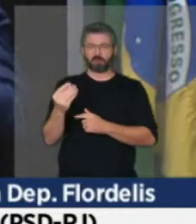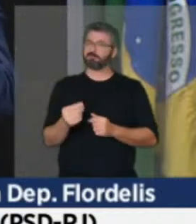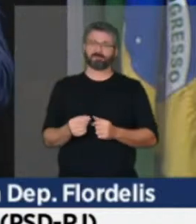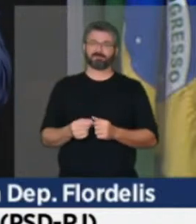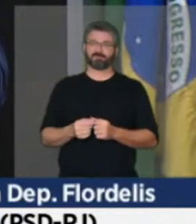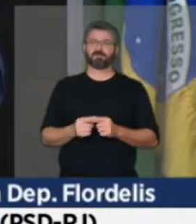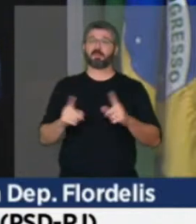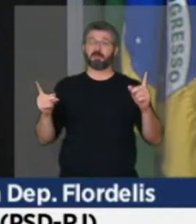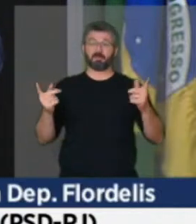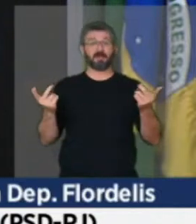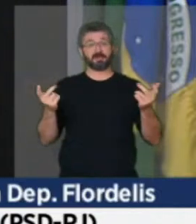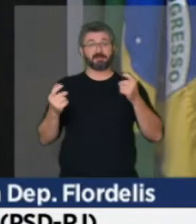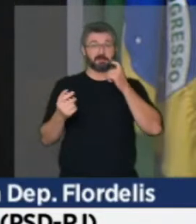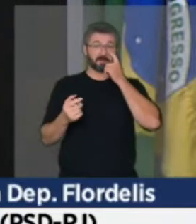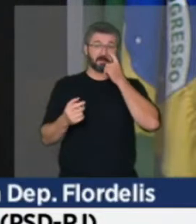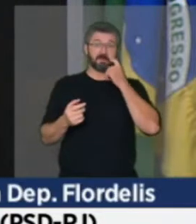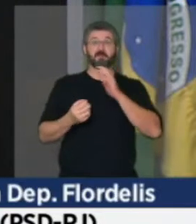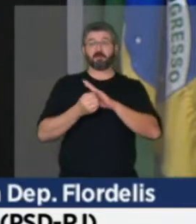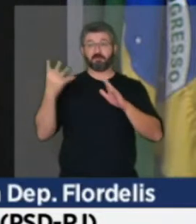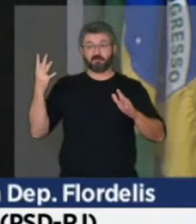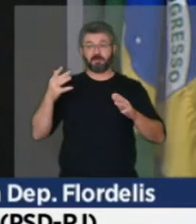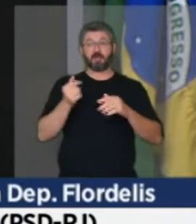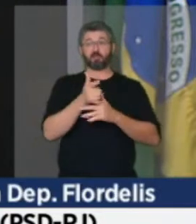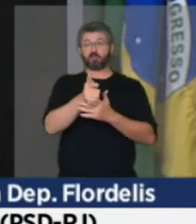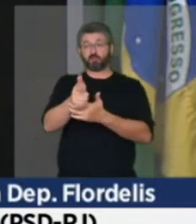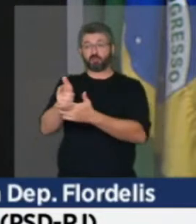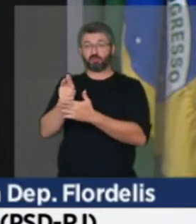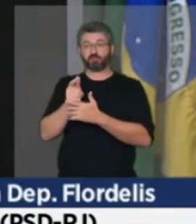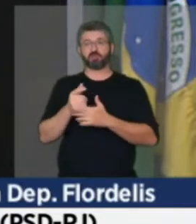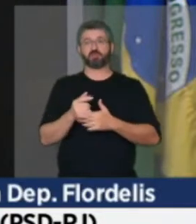deputado. Muitos tiros